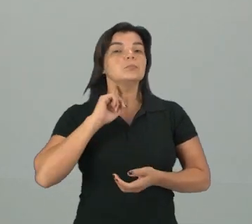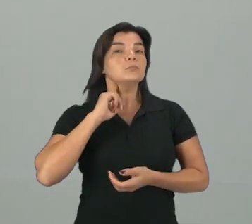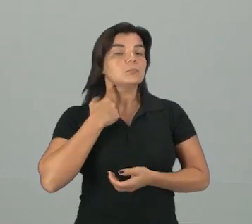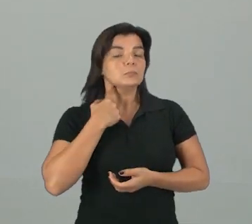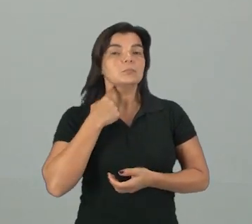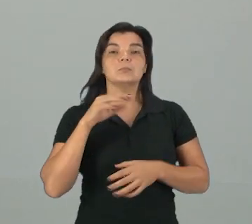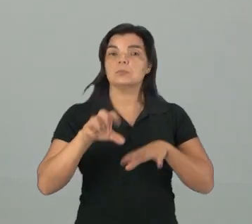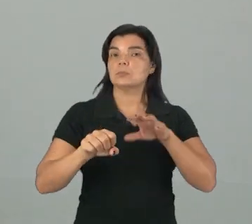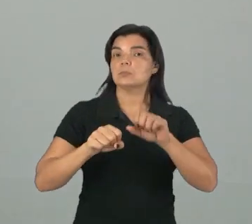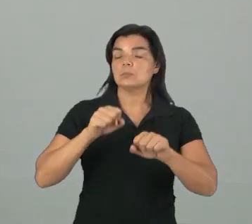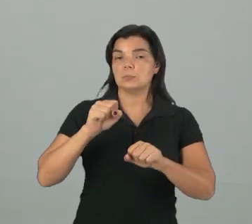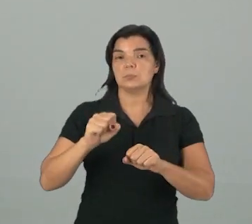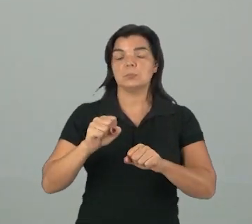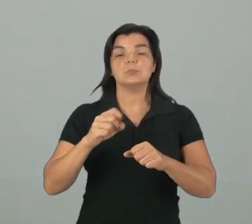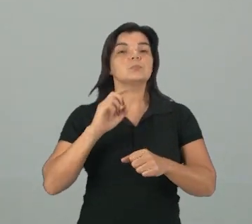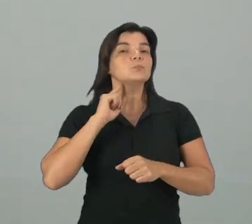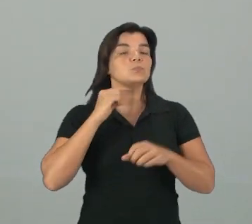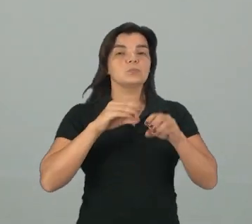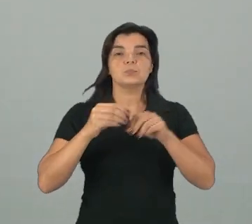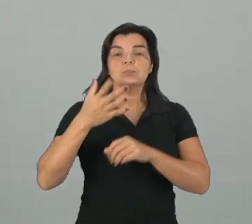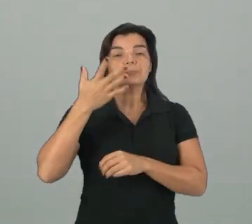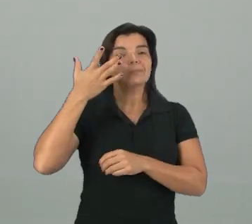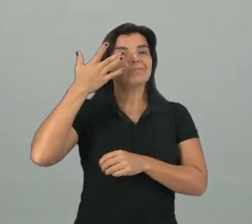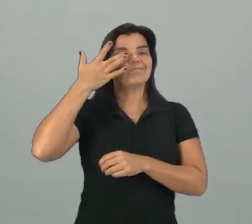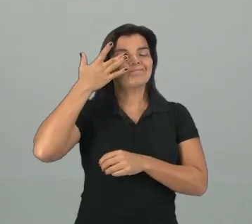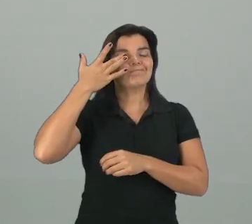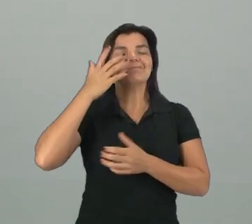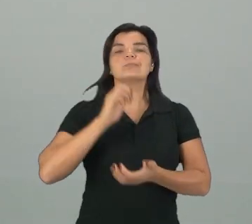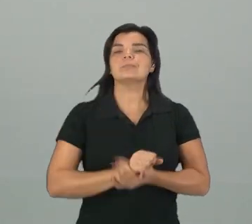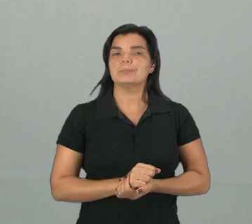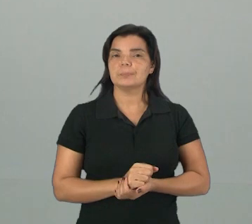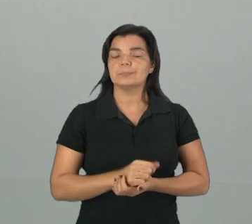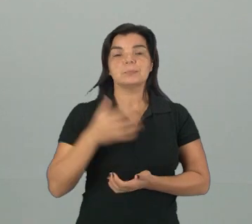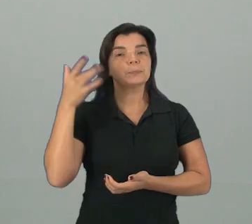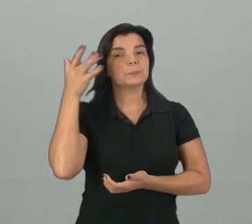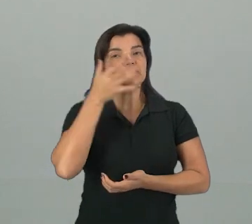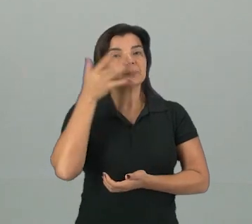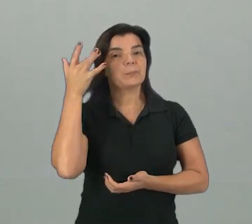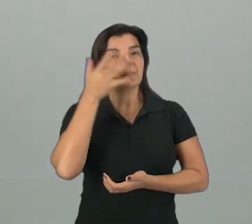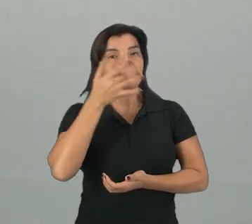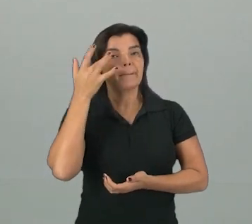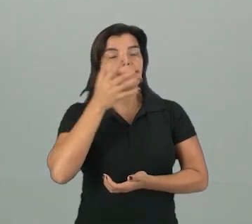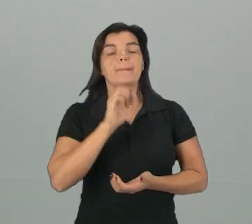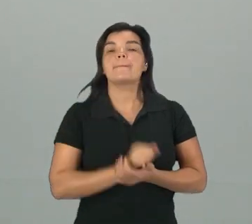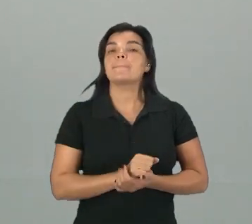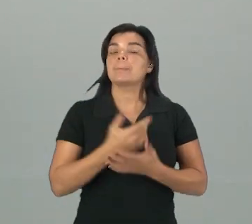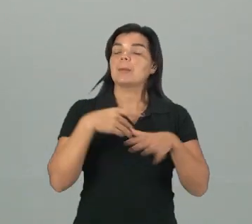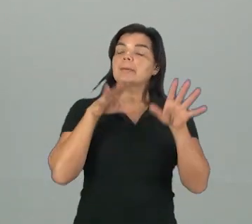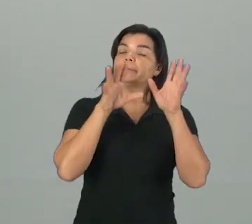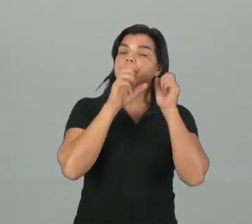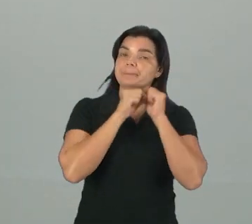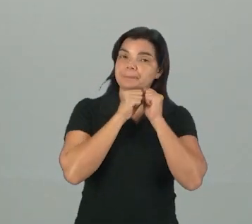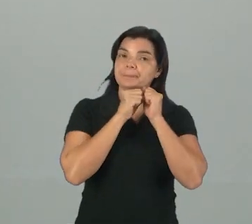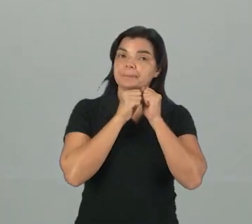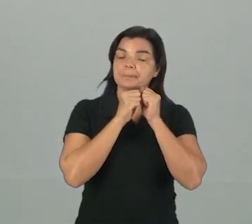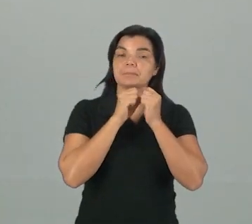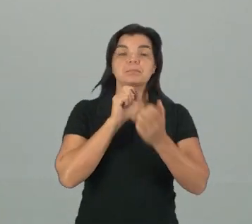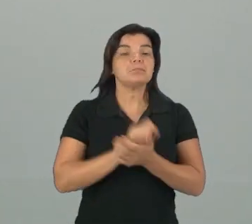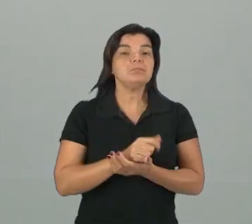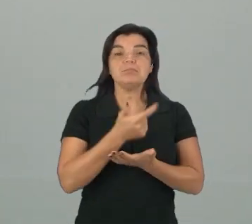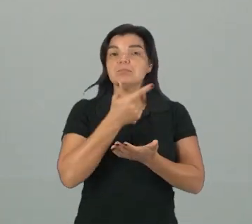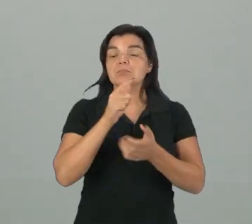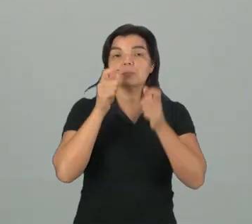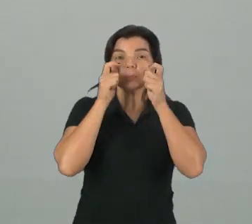sujam e pegam ali a mão, tá com poeira, levam a mão direto para o olho e coça o olho e quando vai dormir não tem